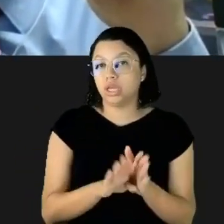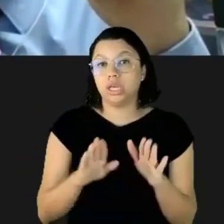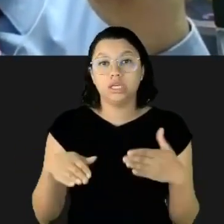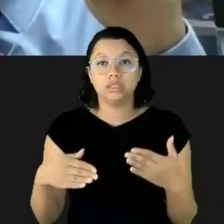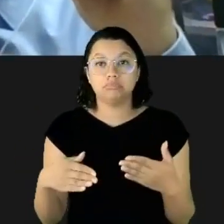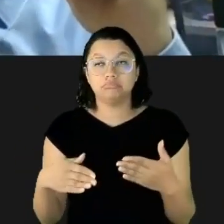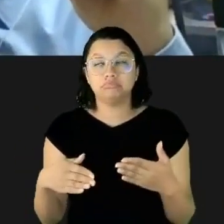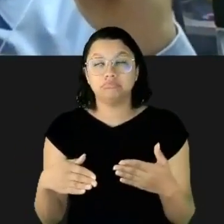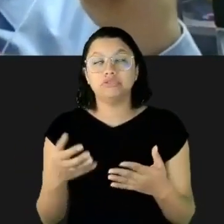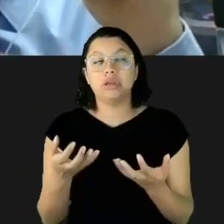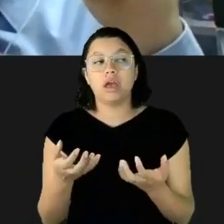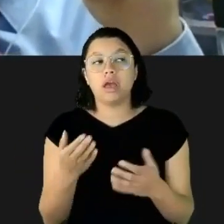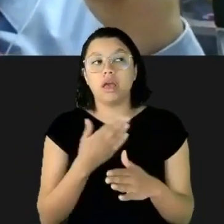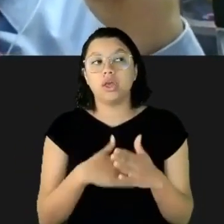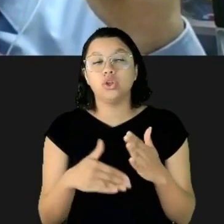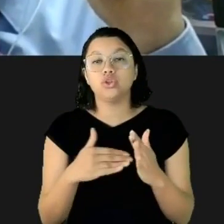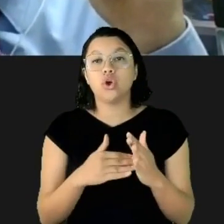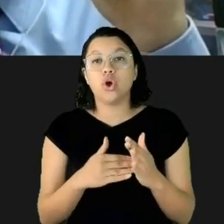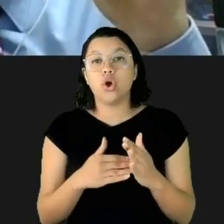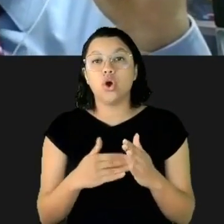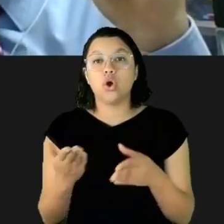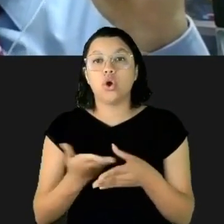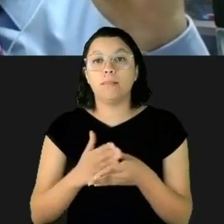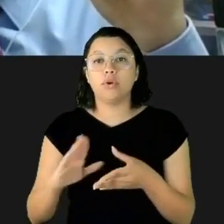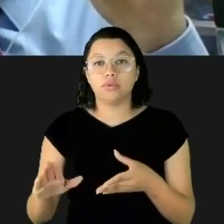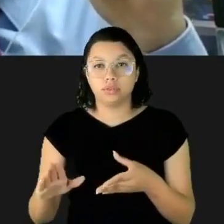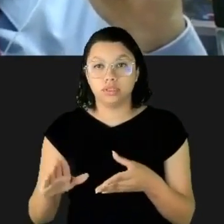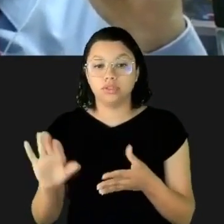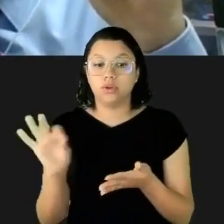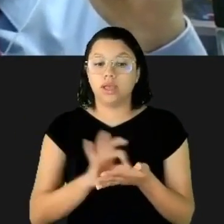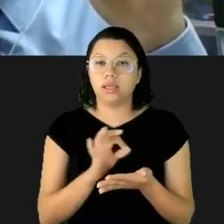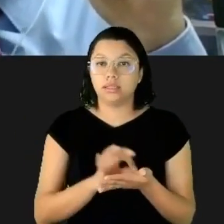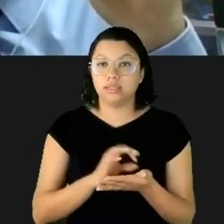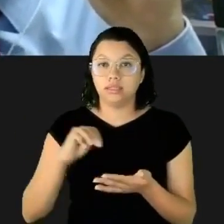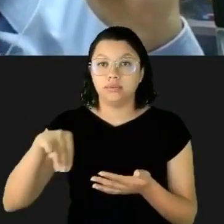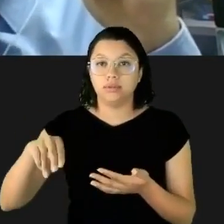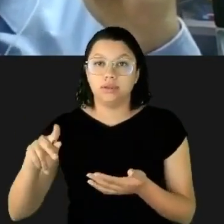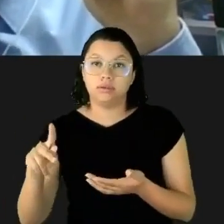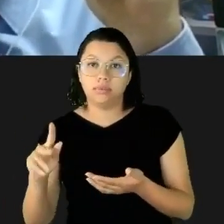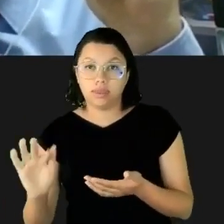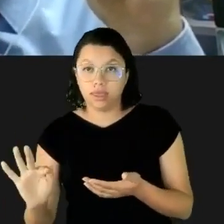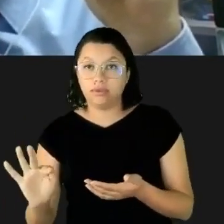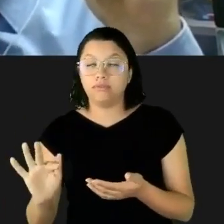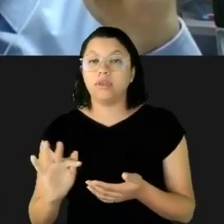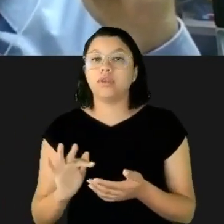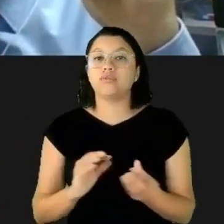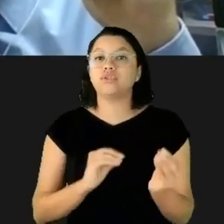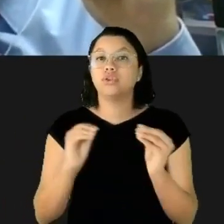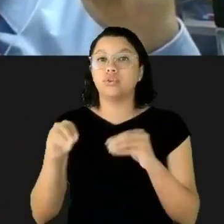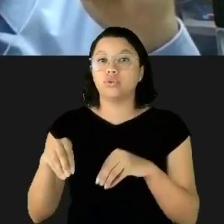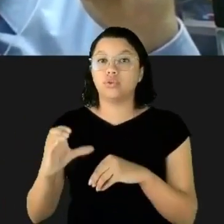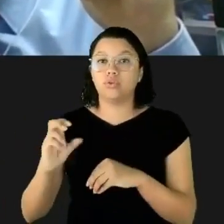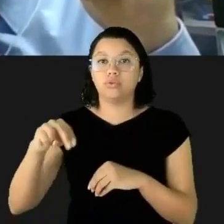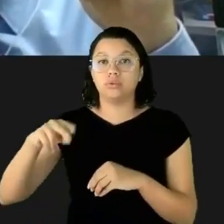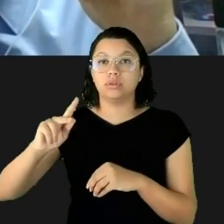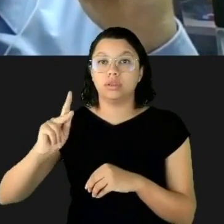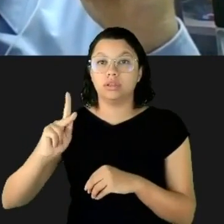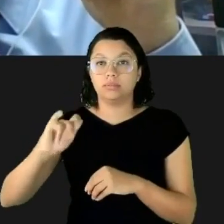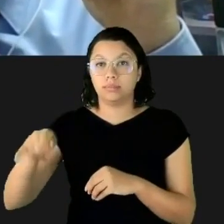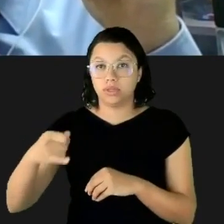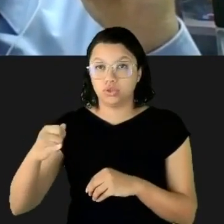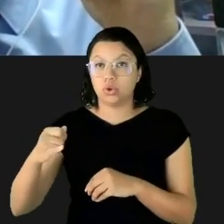MPF você quer que todo processo que seja cadastrado seja do MPF você joga o CNPJ aqui do